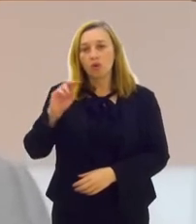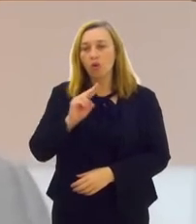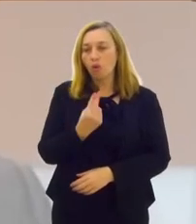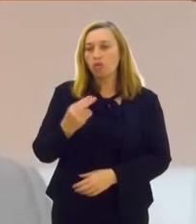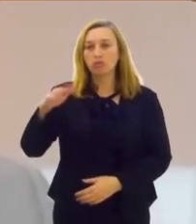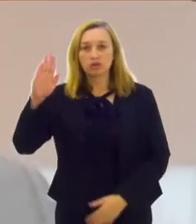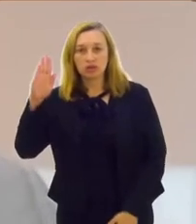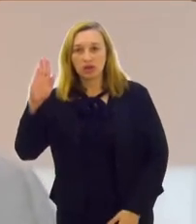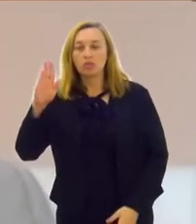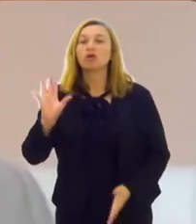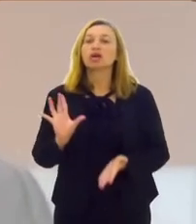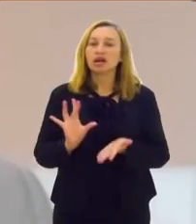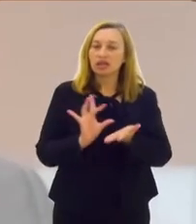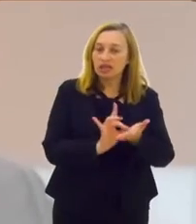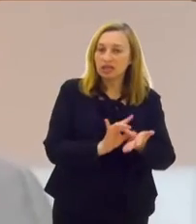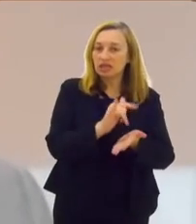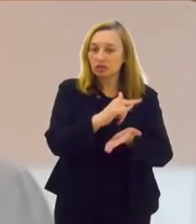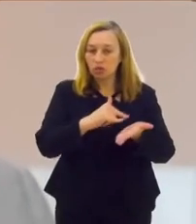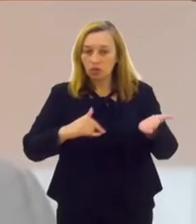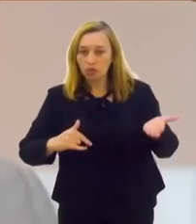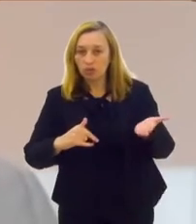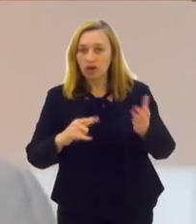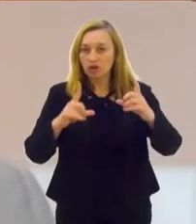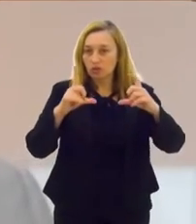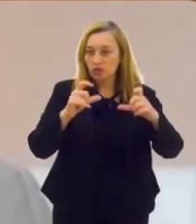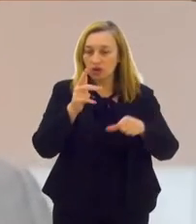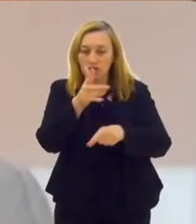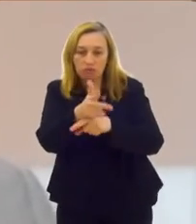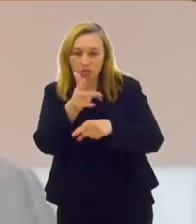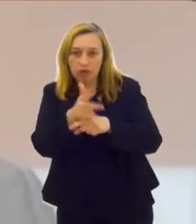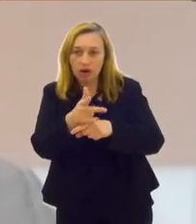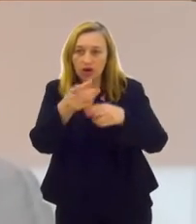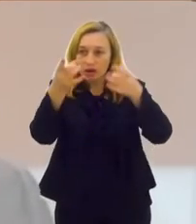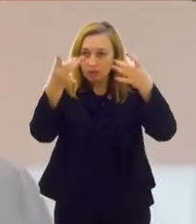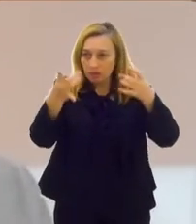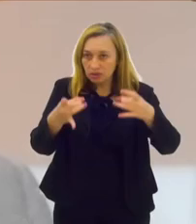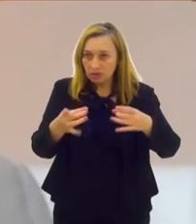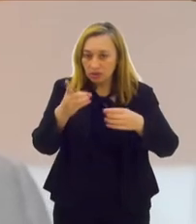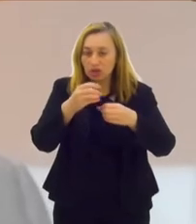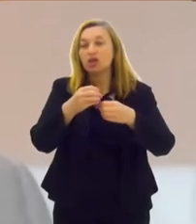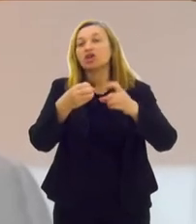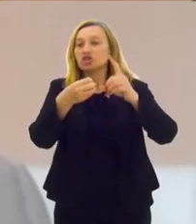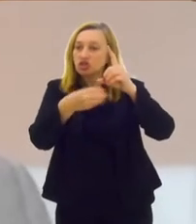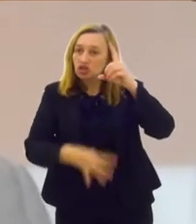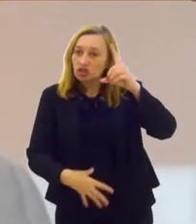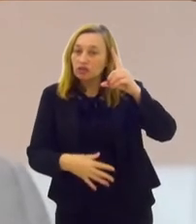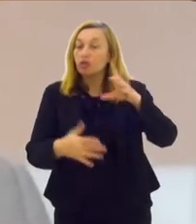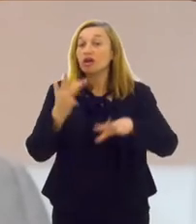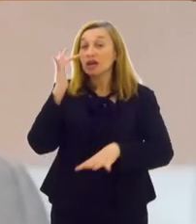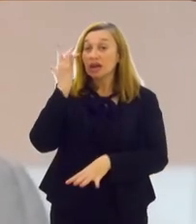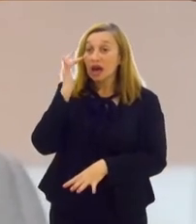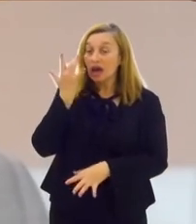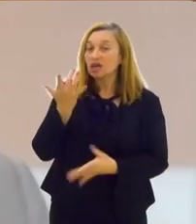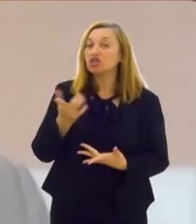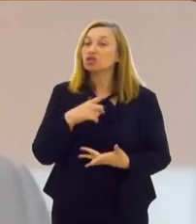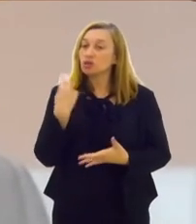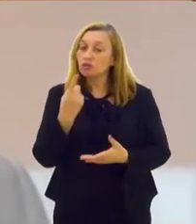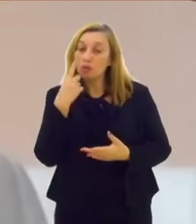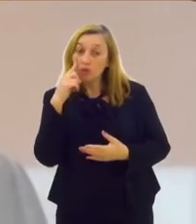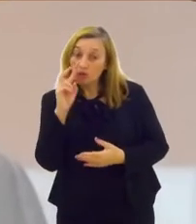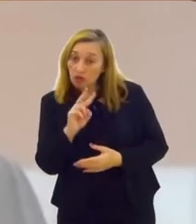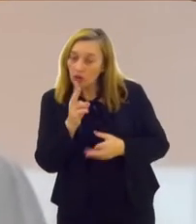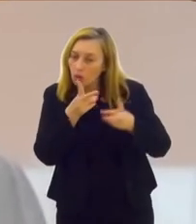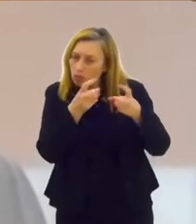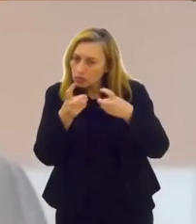pode anexar documentos, anexar imagens, vídeos, descrever o que ele acha que configurou uma ilicitude, e nós